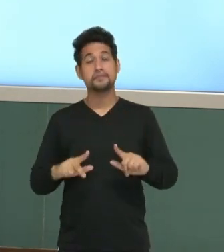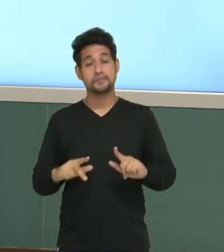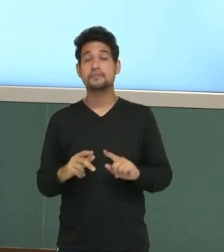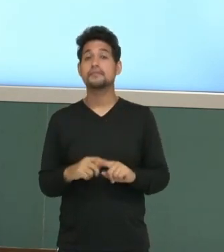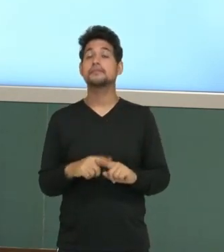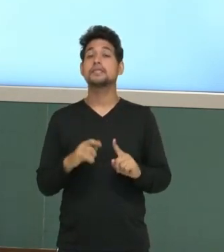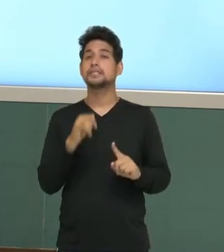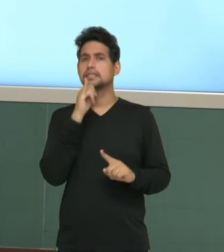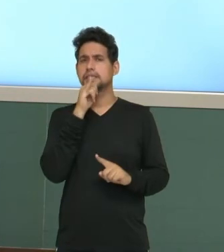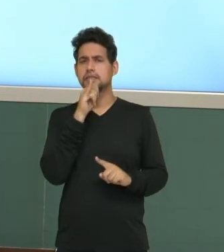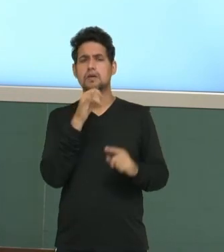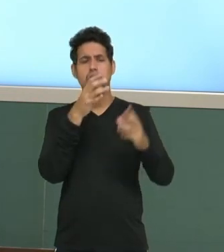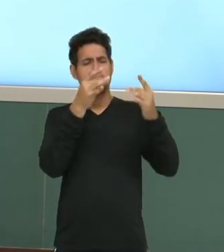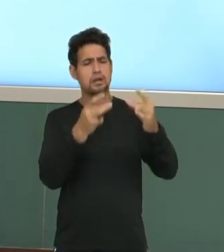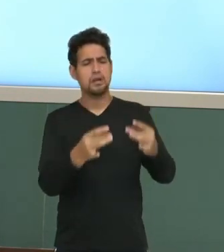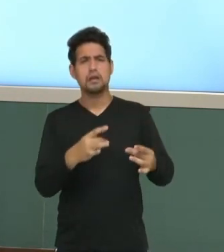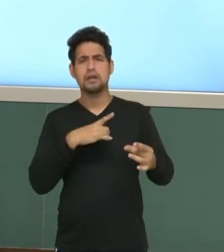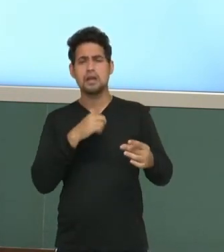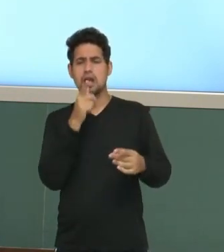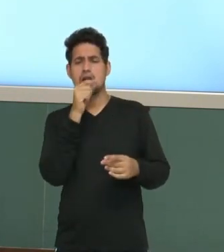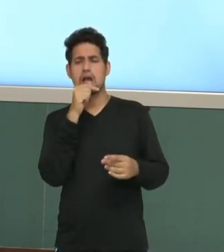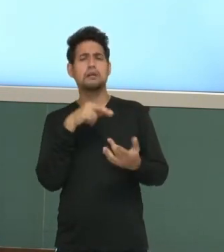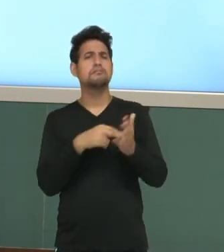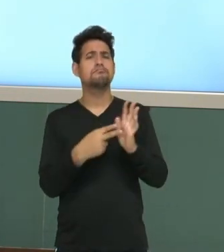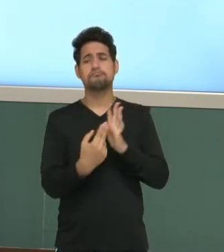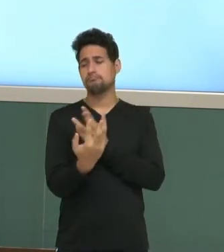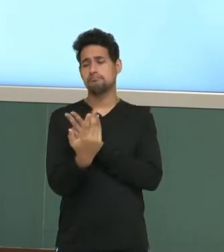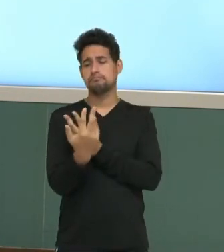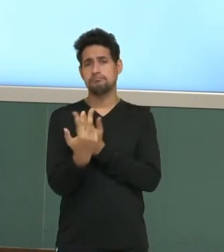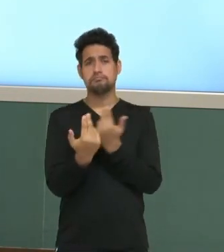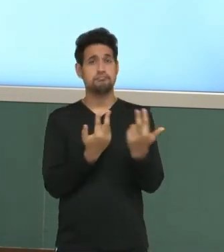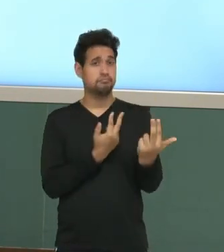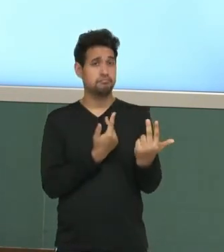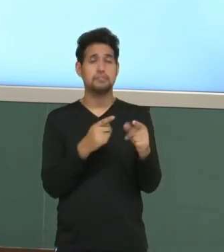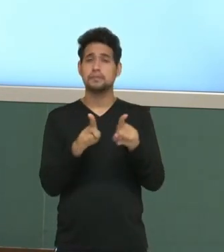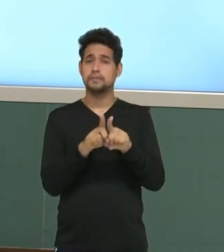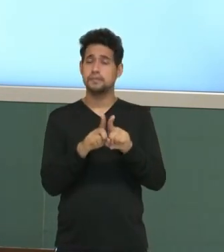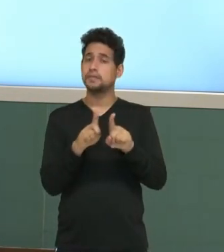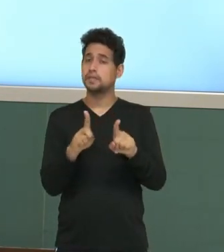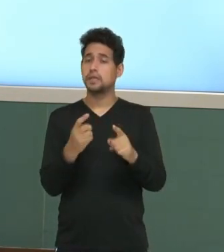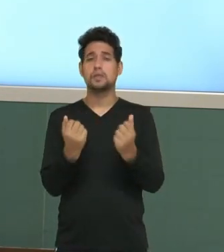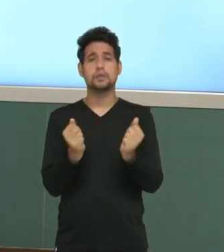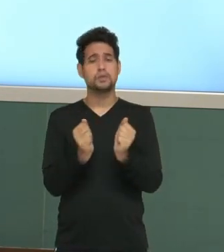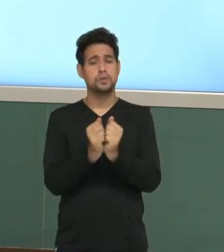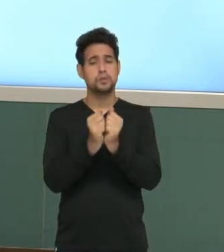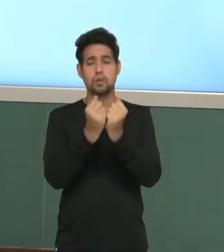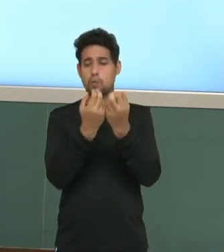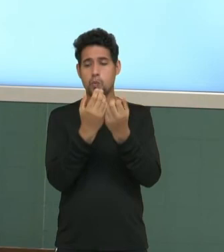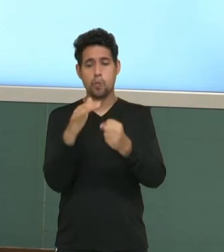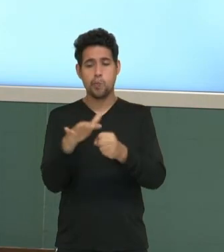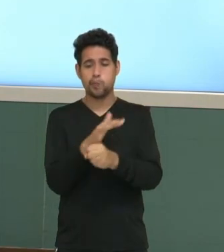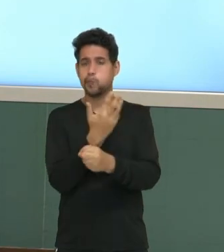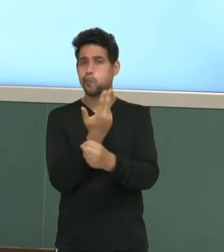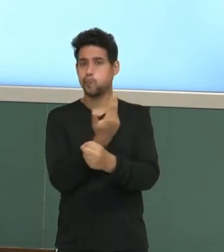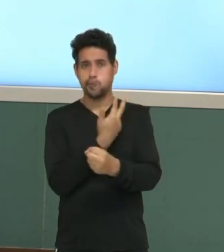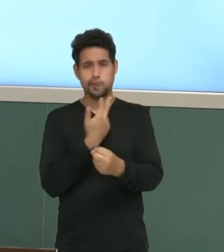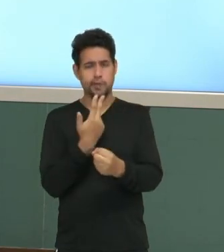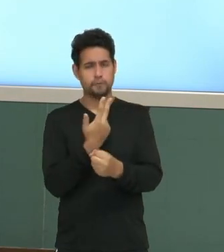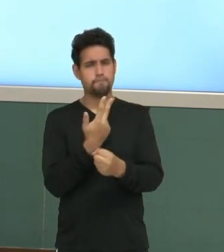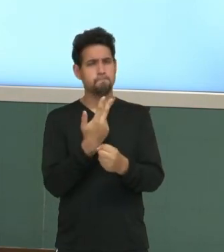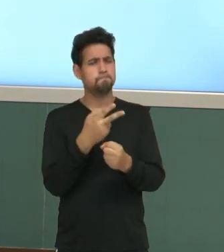oxigênio. Os elementos que formam a água são os mesmos e estão na mesma quantidade. Vamos ver